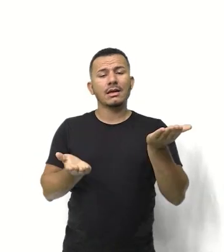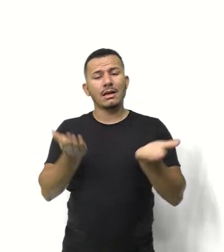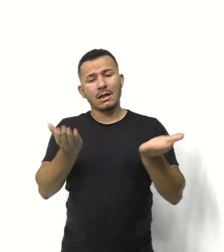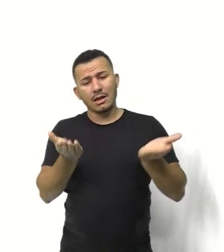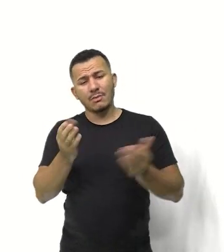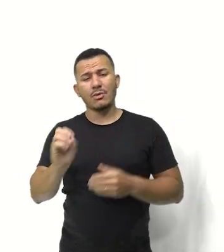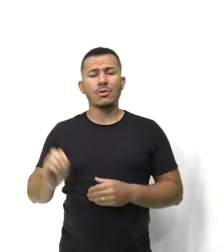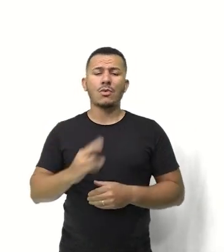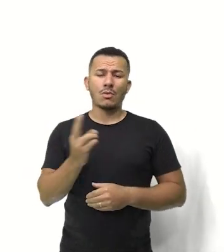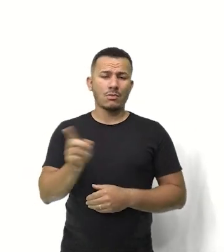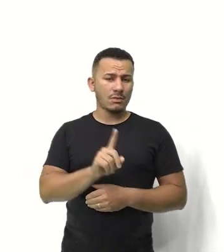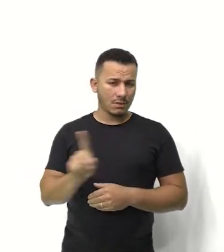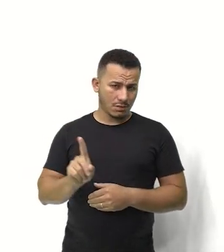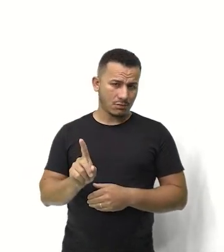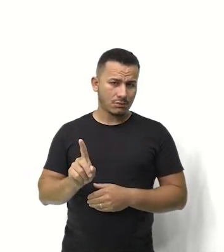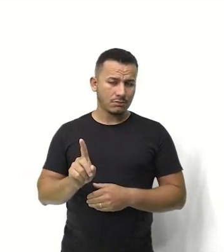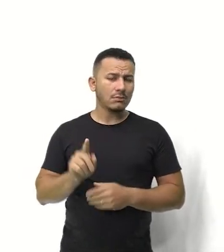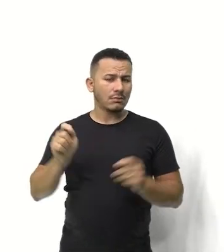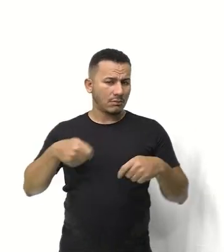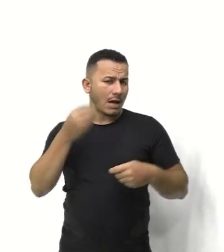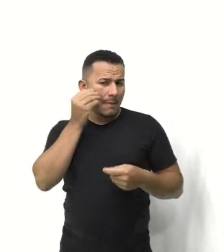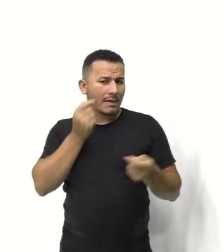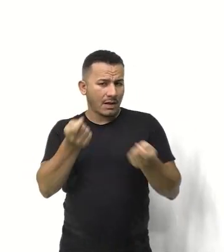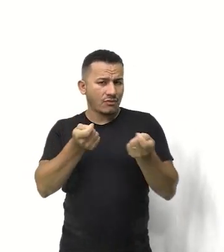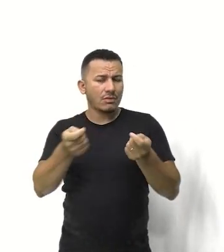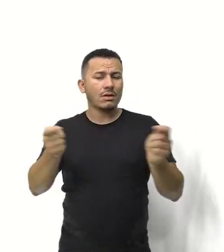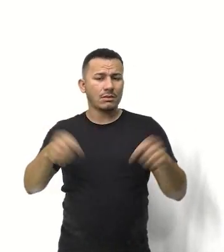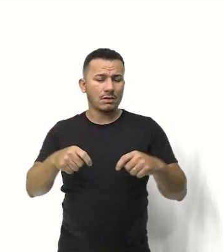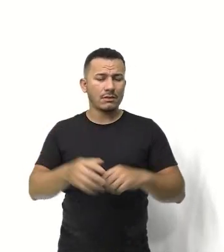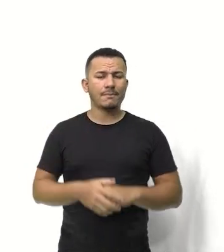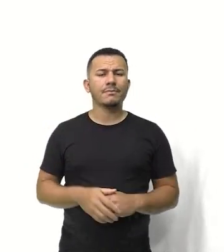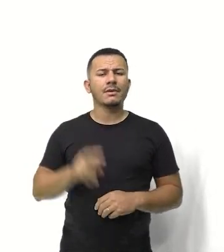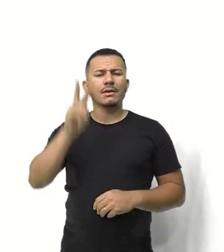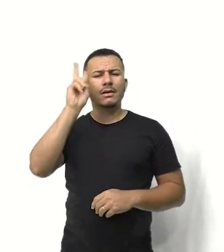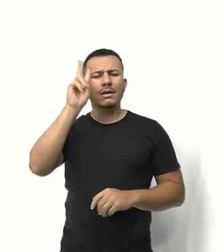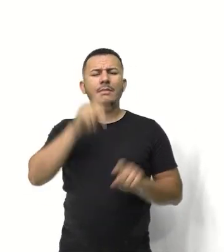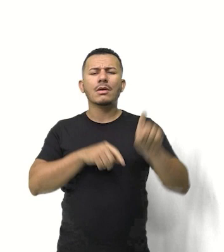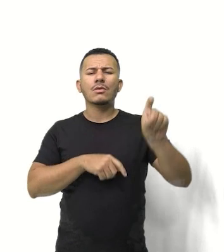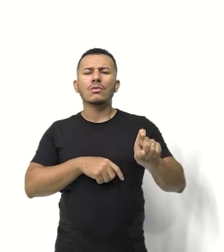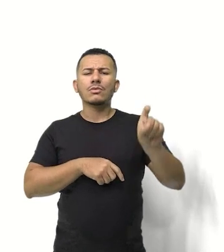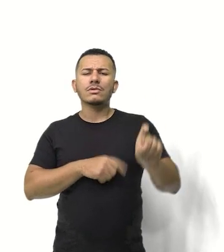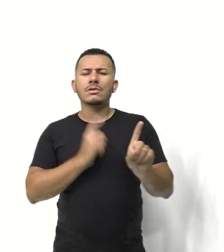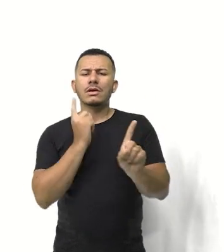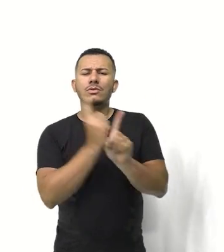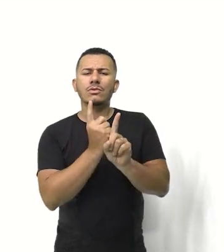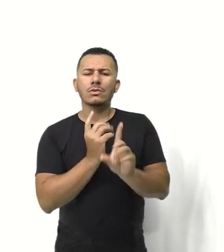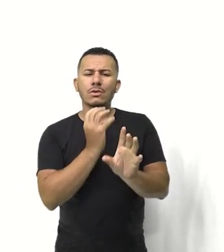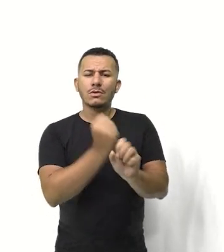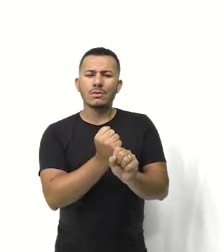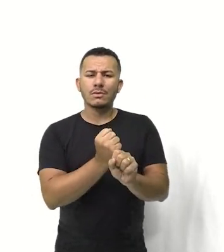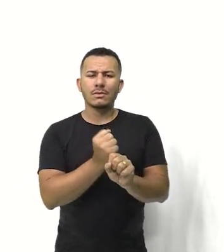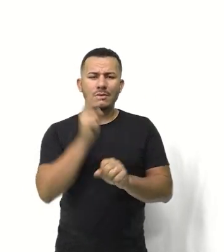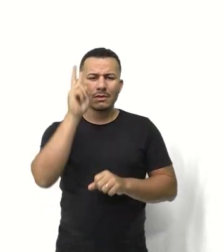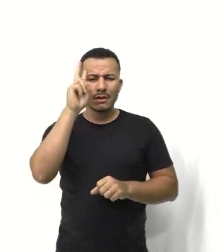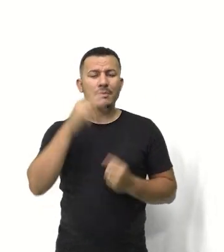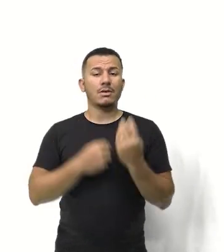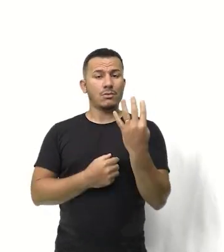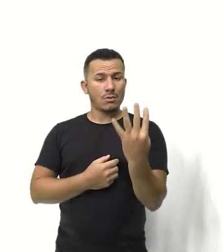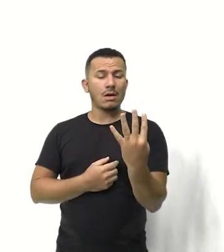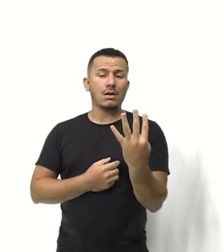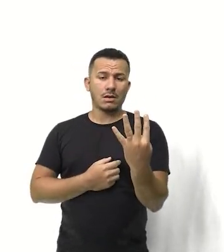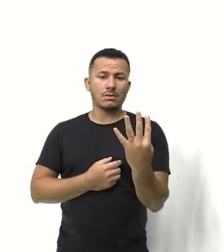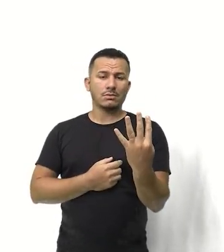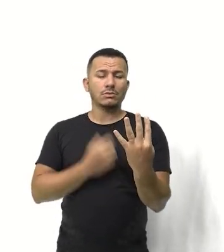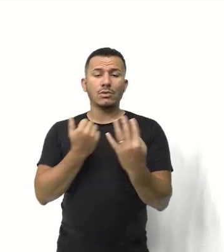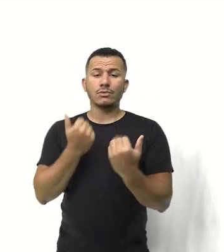equilibrado mesmo, olha. Você pode testar. Qual foi o valor de x que nós encontramos pelo princípio aditivo? Foi 4,